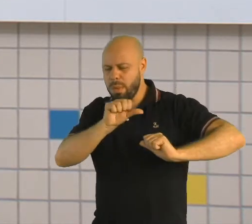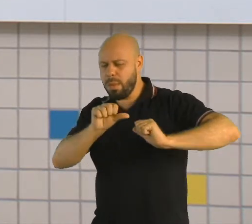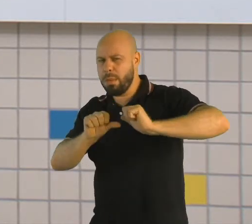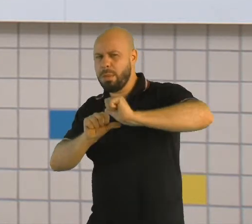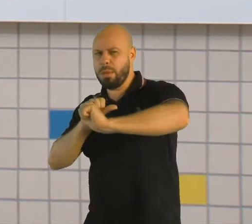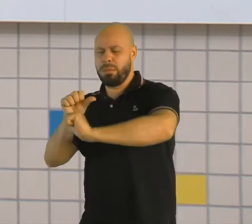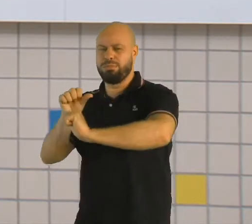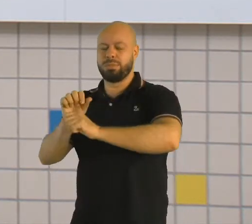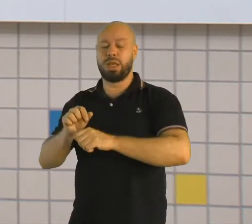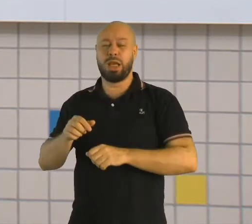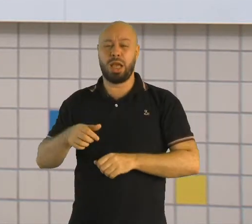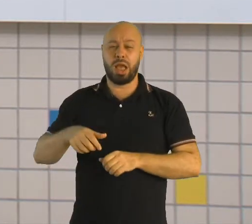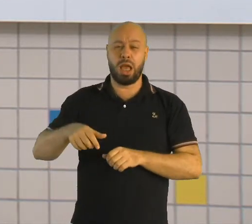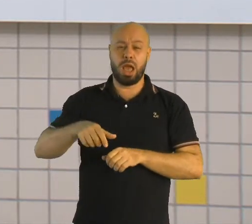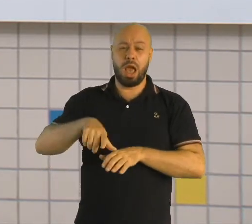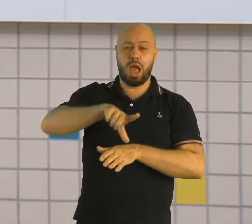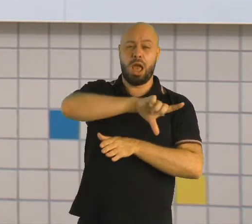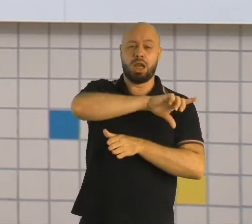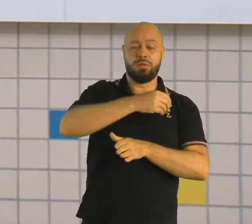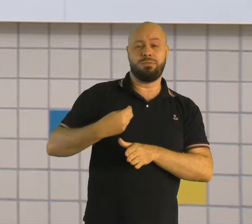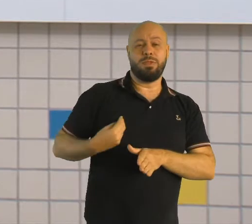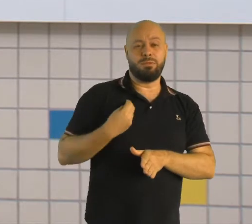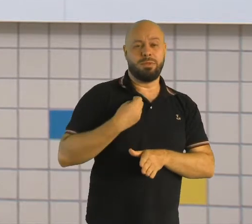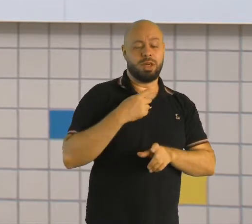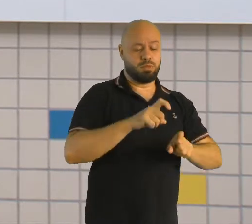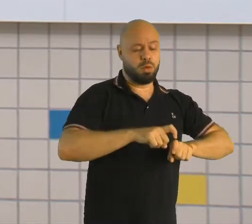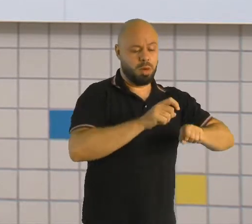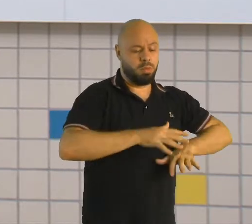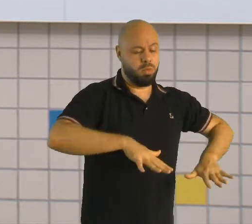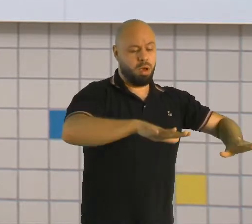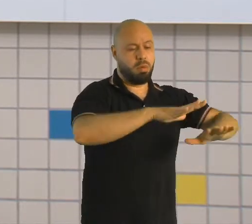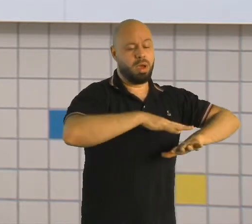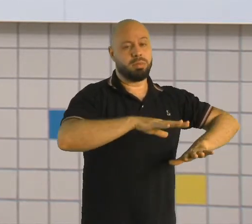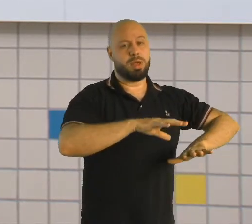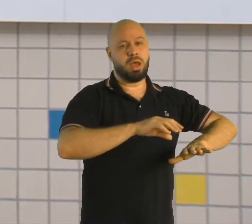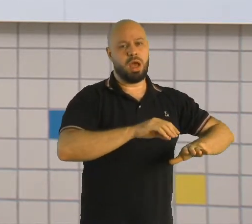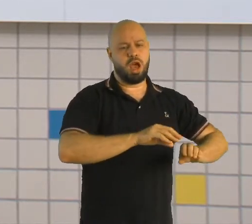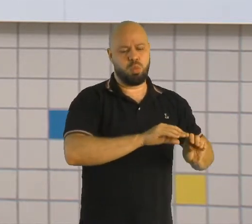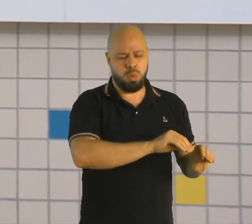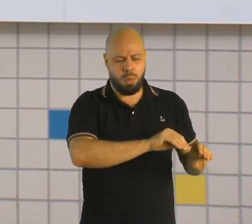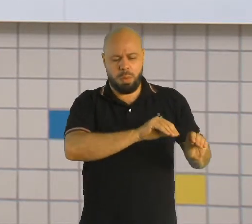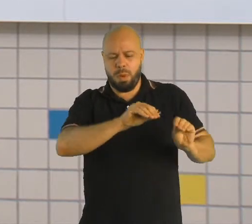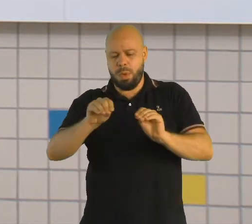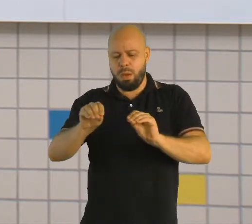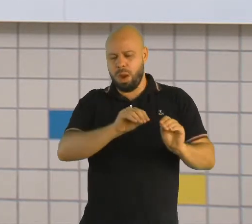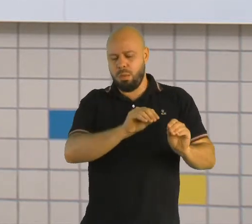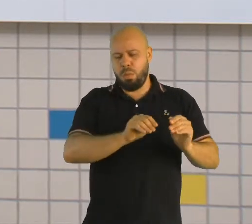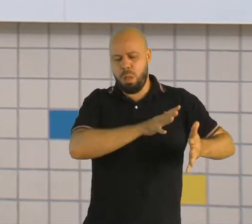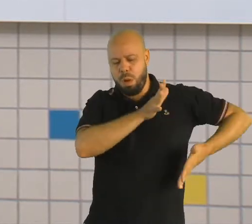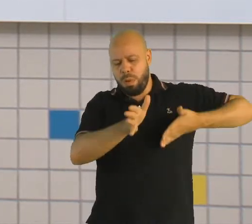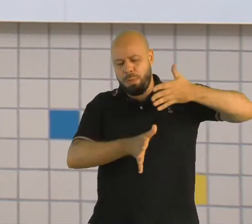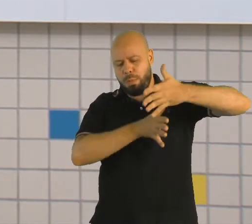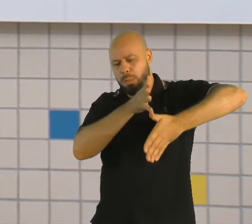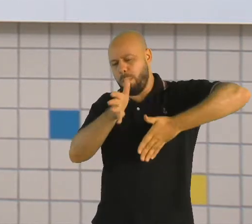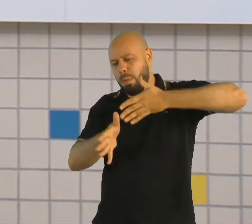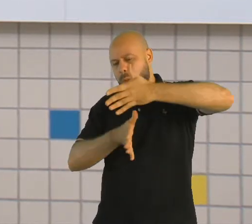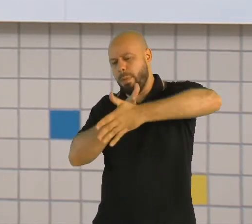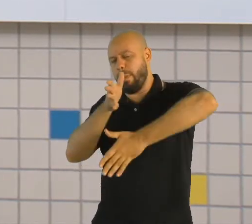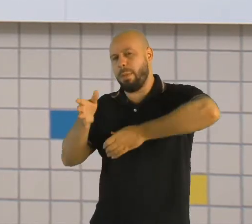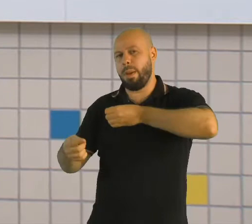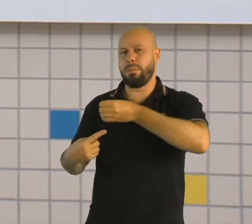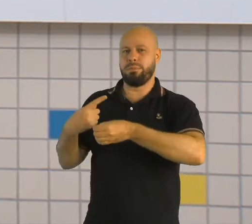nos campos, elas começam a migrar para a cidade. E quando essas pessoas elas começam a migrar para as cidades, lá